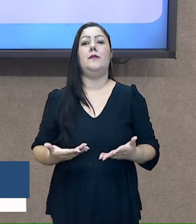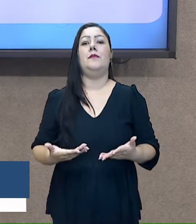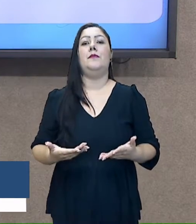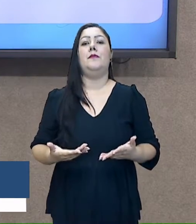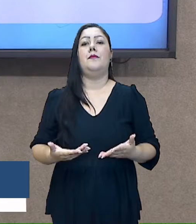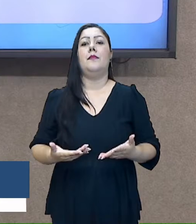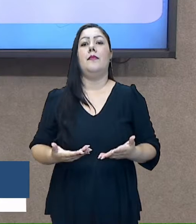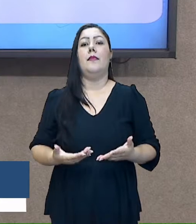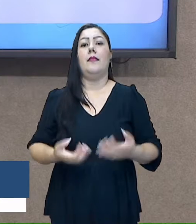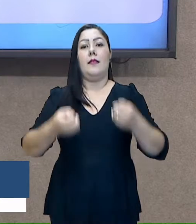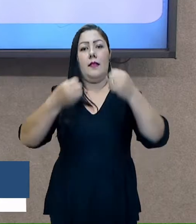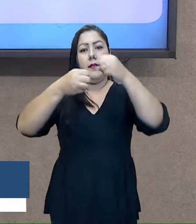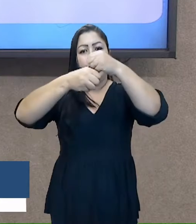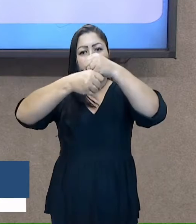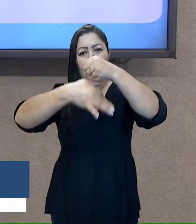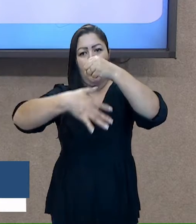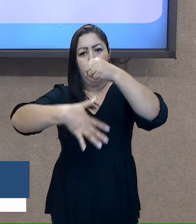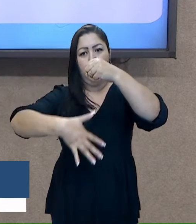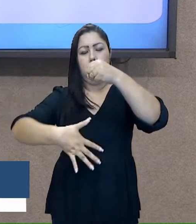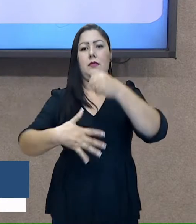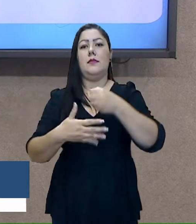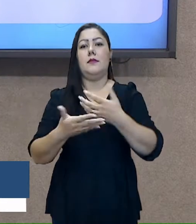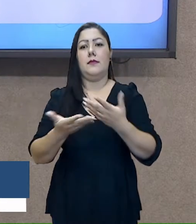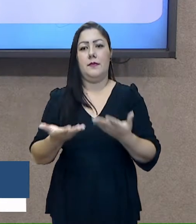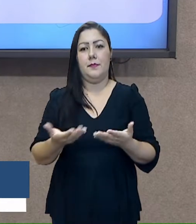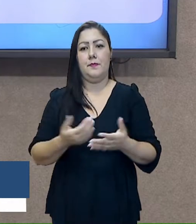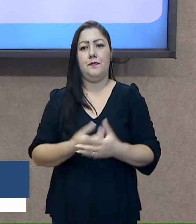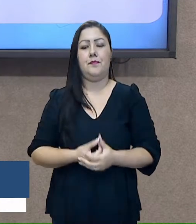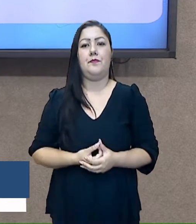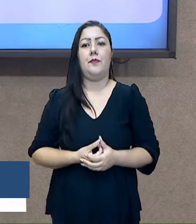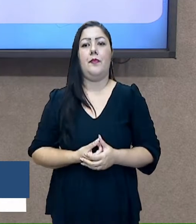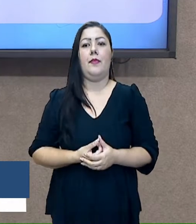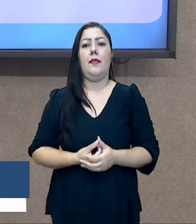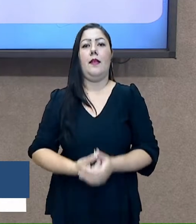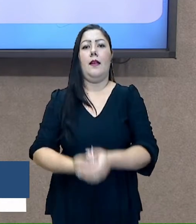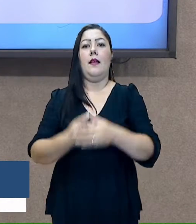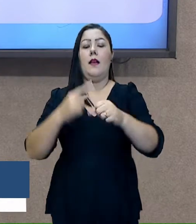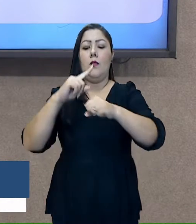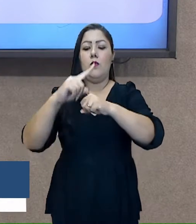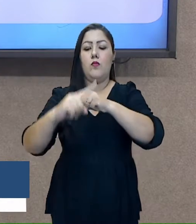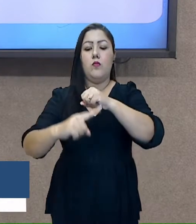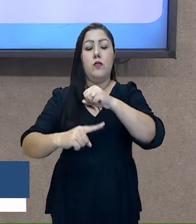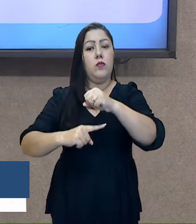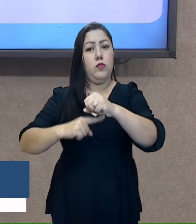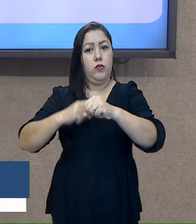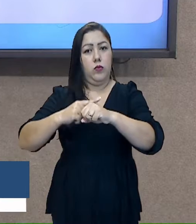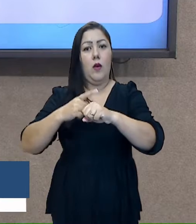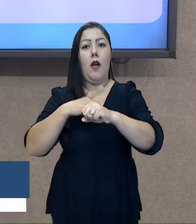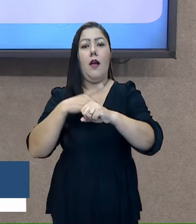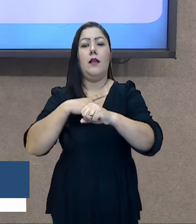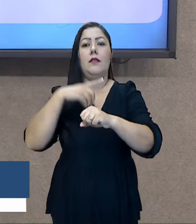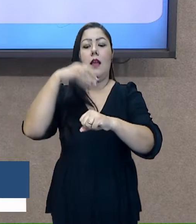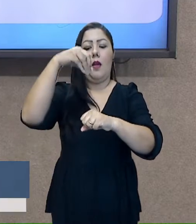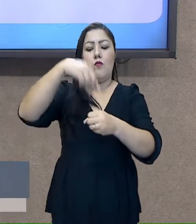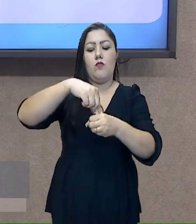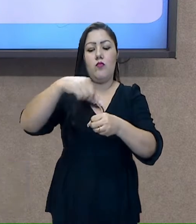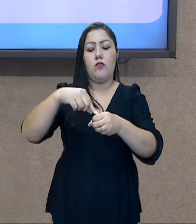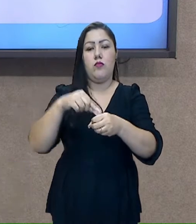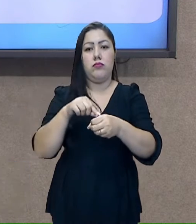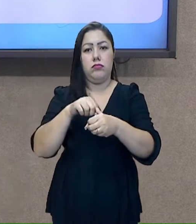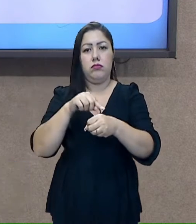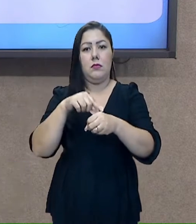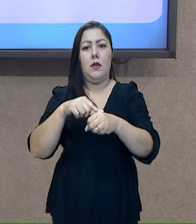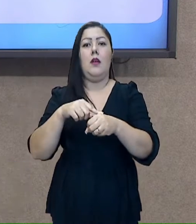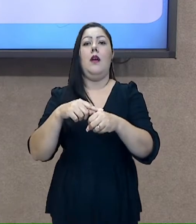químico. Sabemos que cada átomo possui um determinado número de prótons, que é o seu número